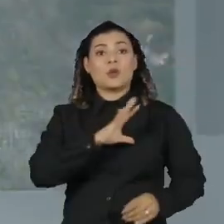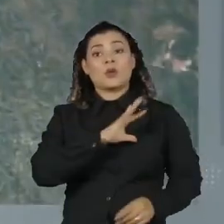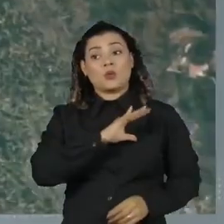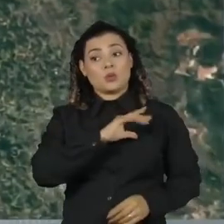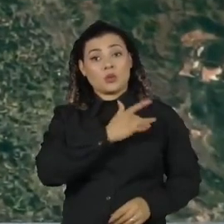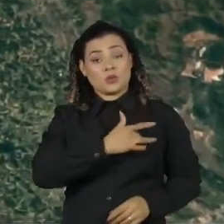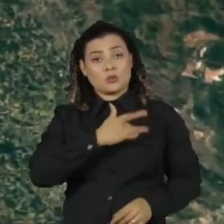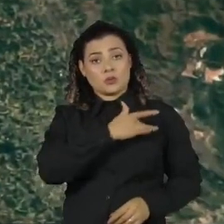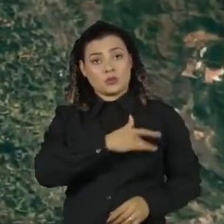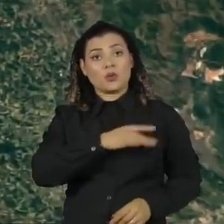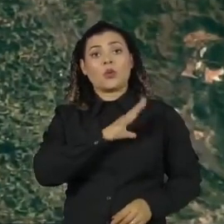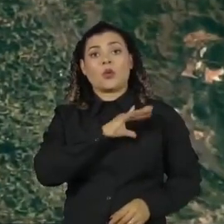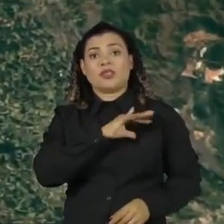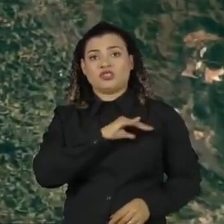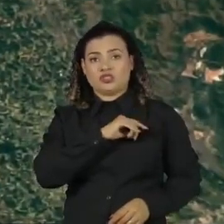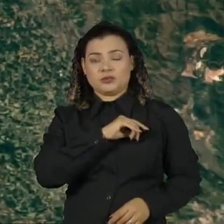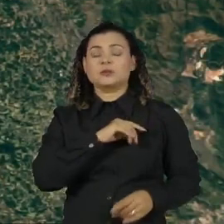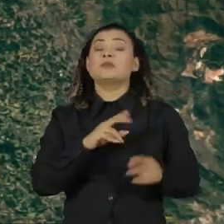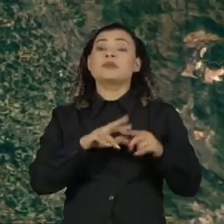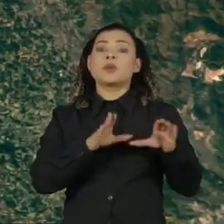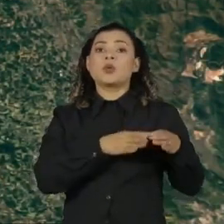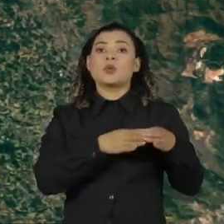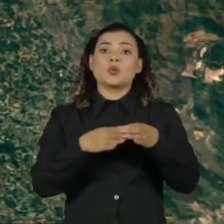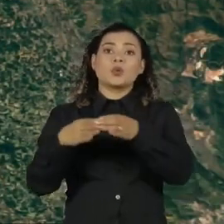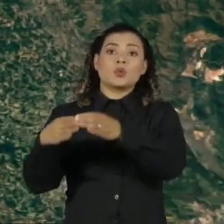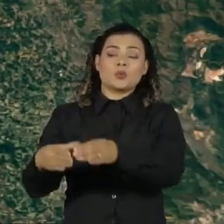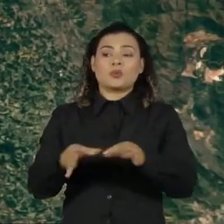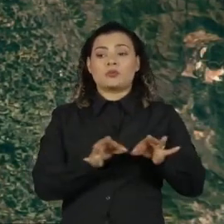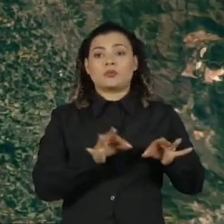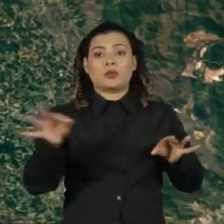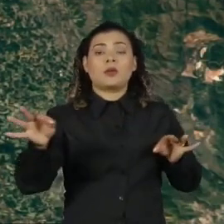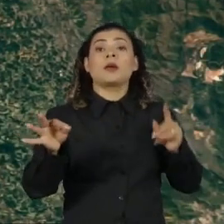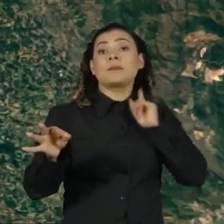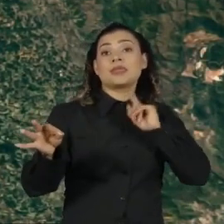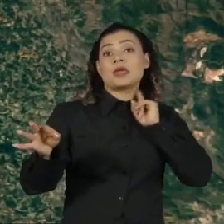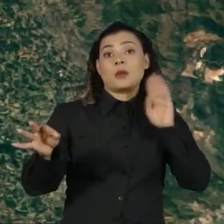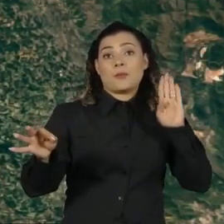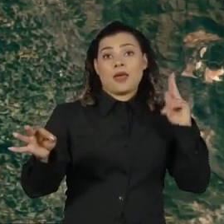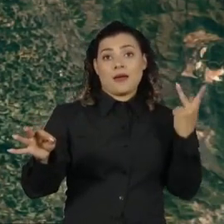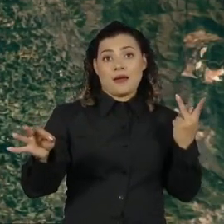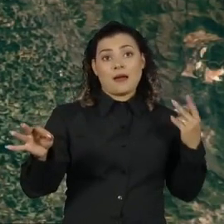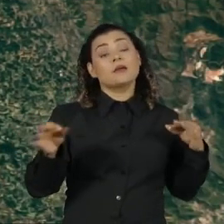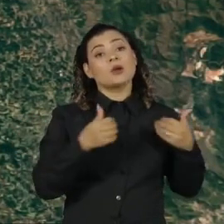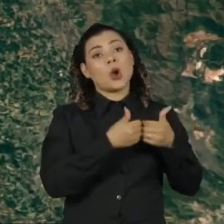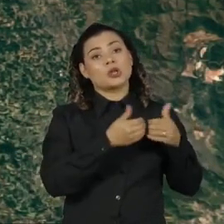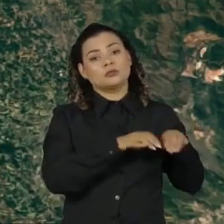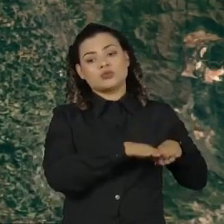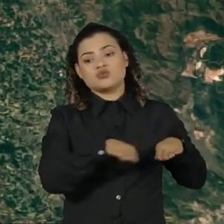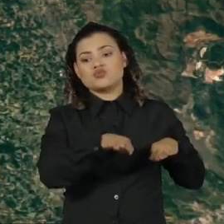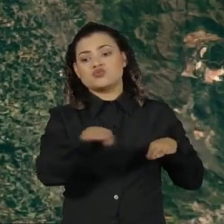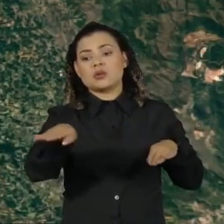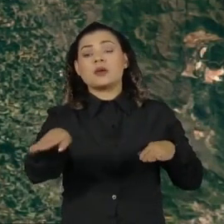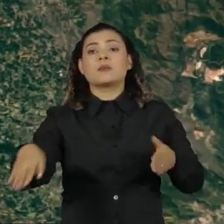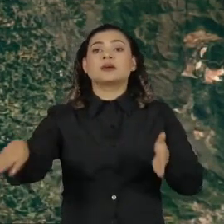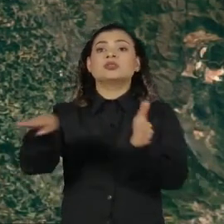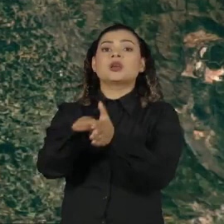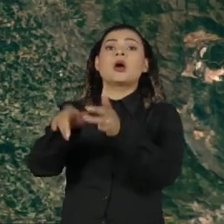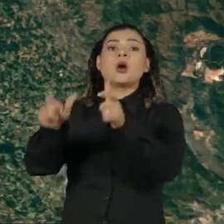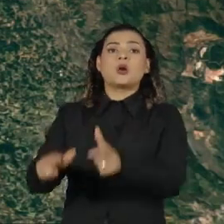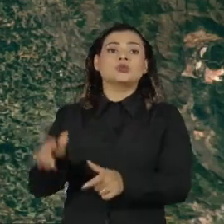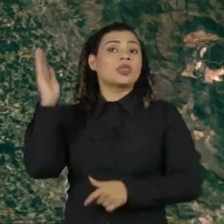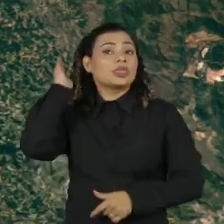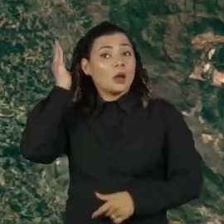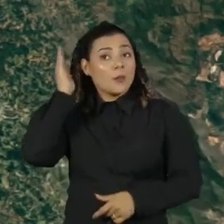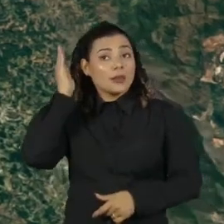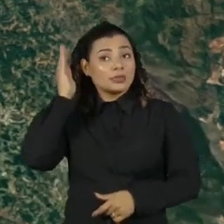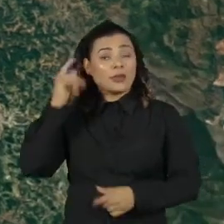Corinthians o grupo de torcedores saiu do Estádio do Mineirão em Belo Horizonte e tinha como destino final a cidade de